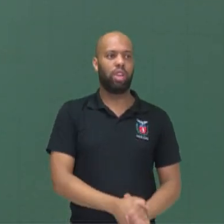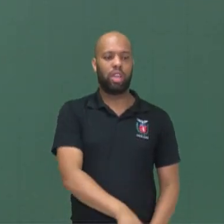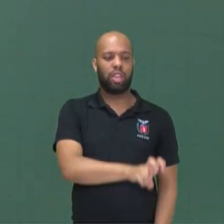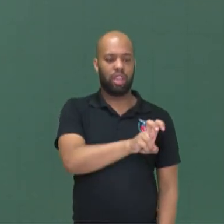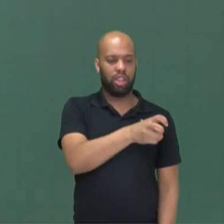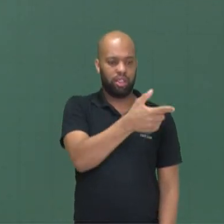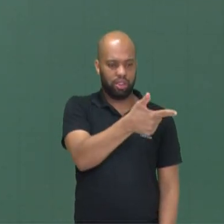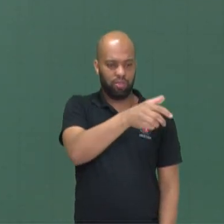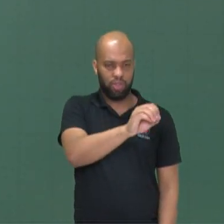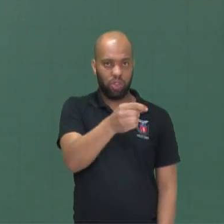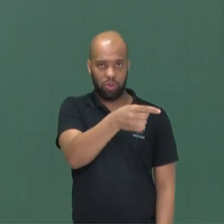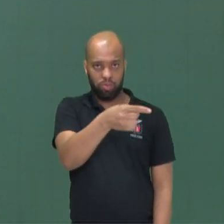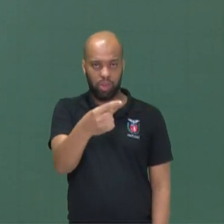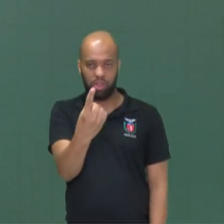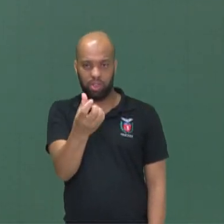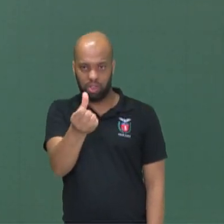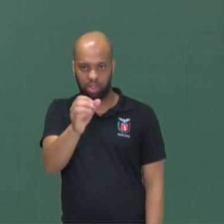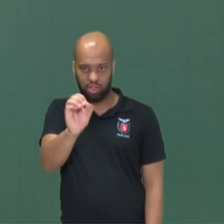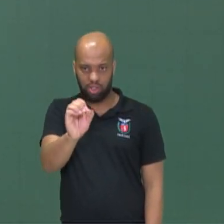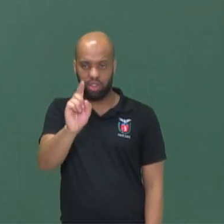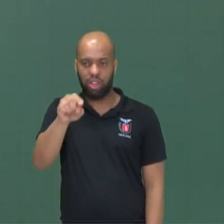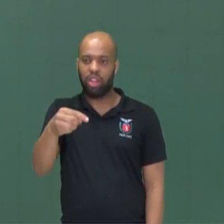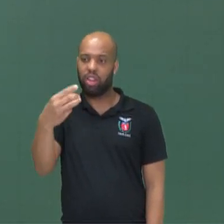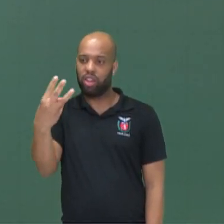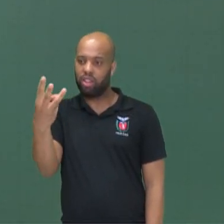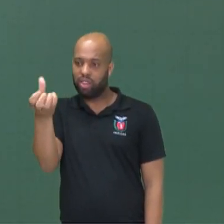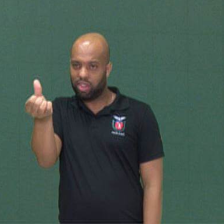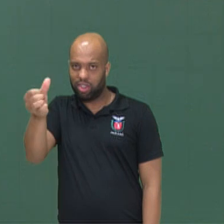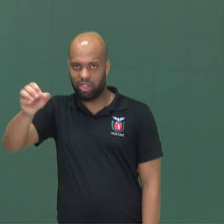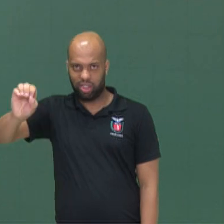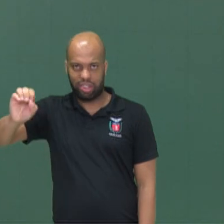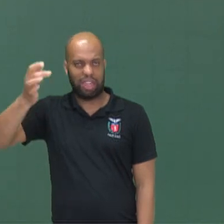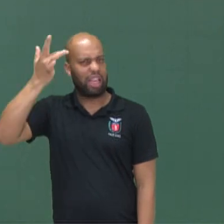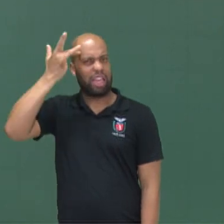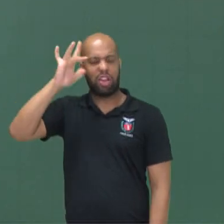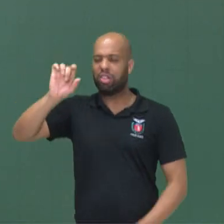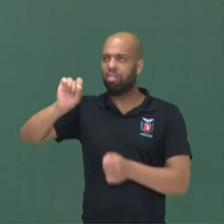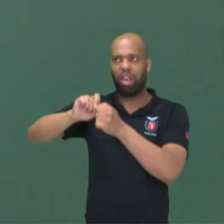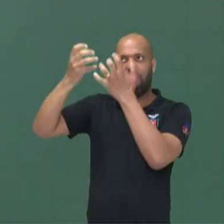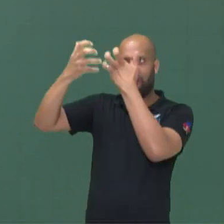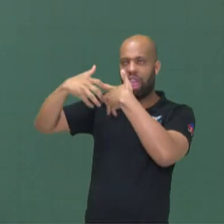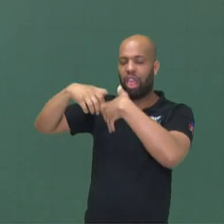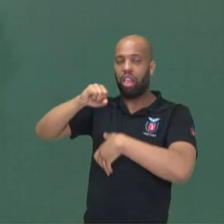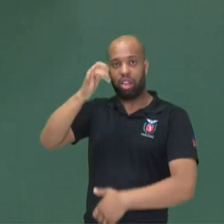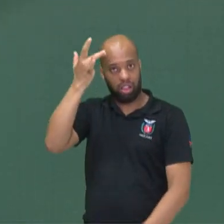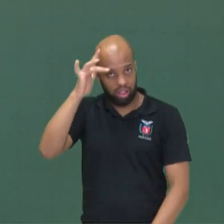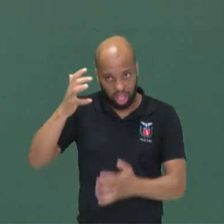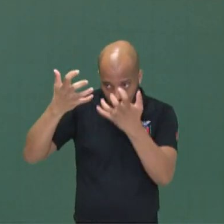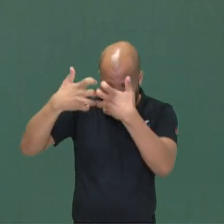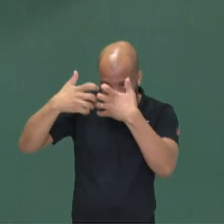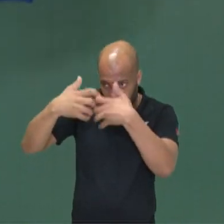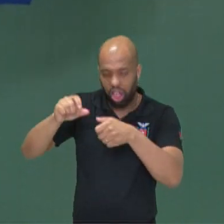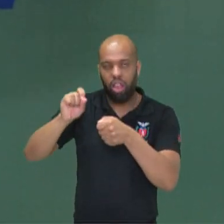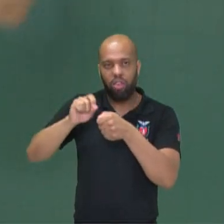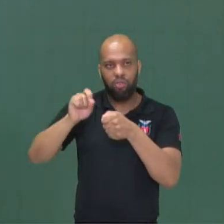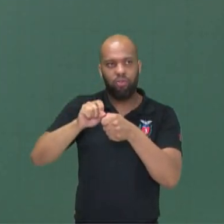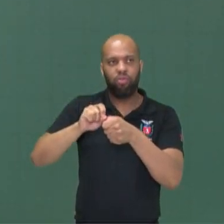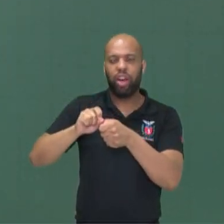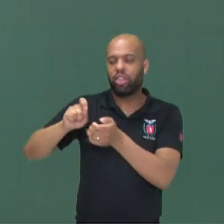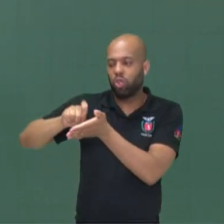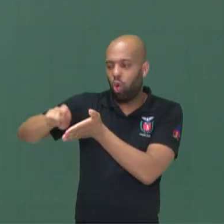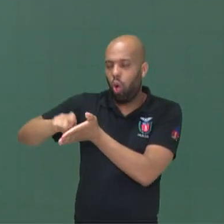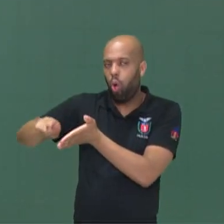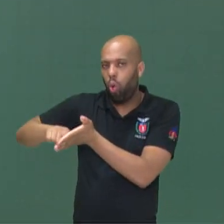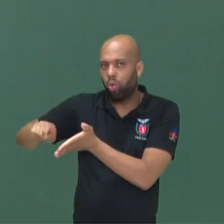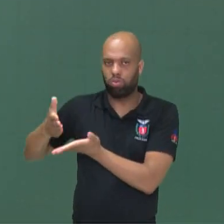(520 menos 160 é quanto? 360. Ah, professor, eu não sei fazer de cabeça. Se você não sabe fazer de cabeça, faz a continha aqui no cantinho